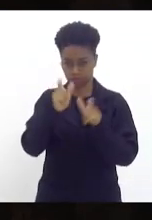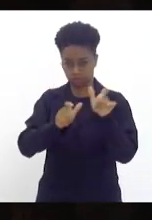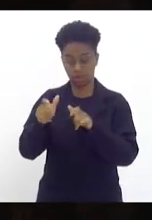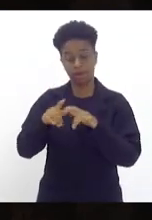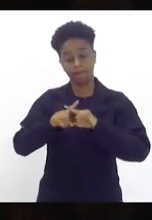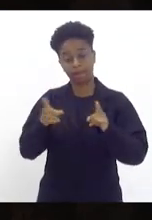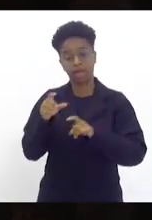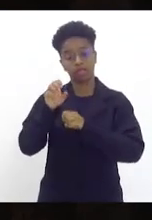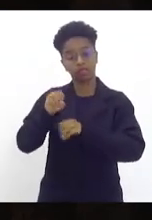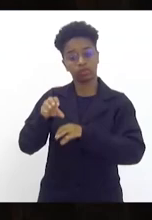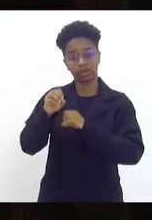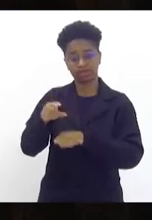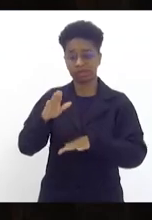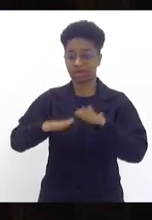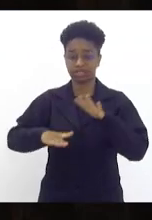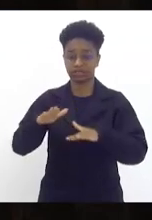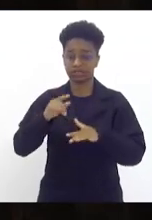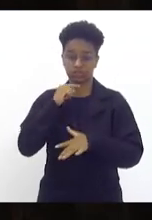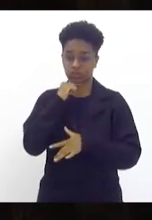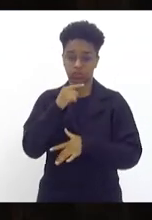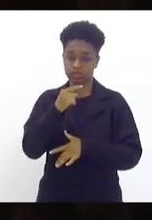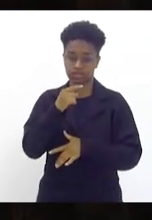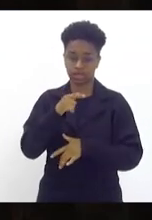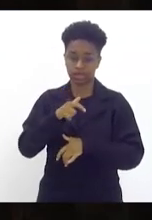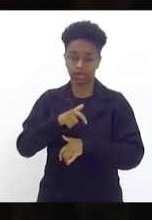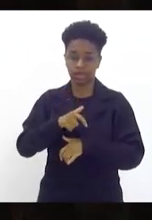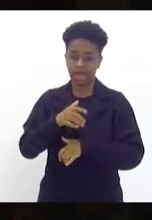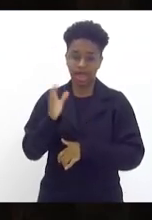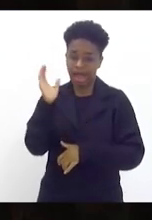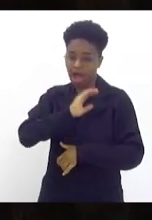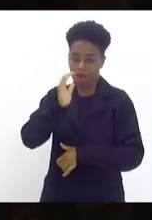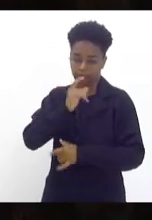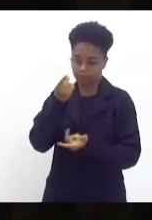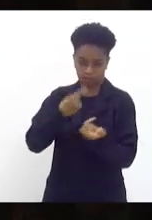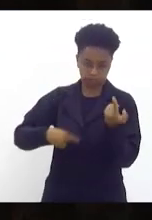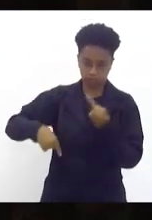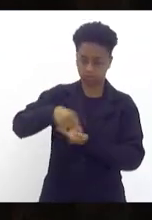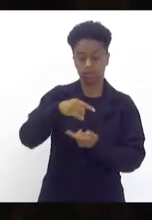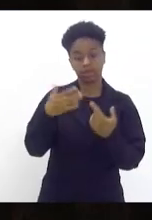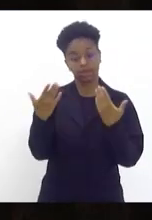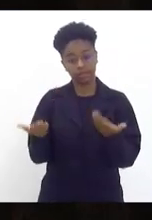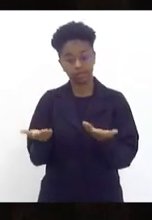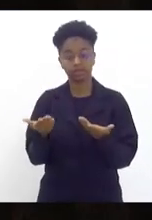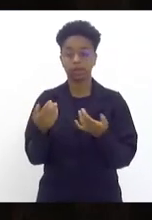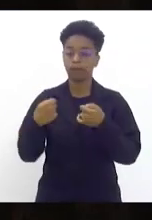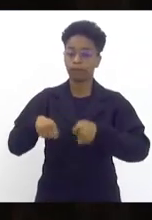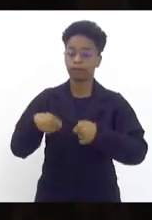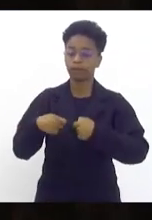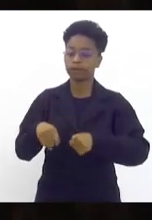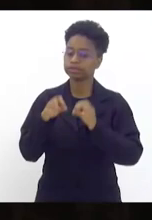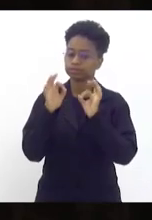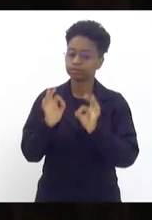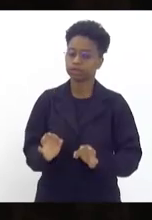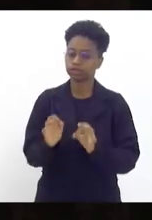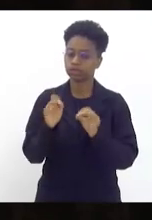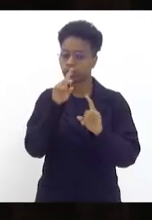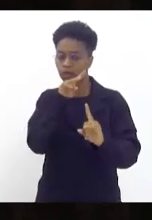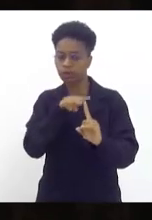um fruto que, muitas vezes, não é um retorno político imediato eleitoral. Né? Então, nós tem que ter realmente uma